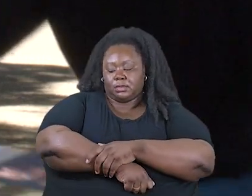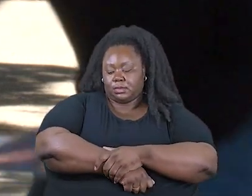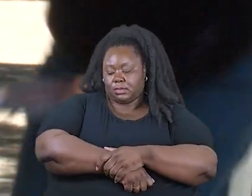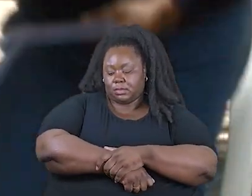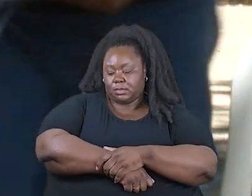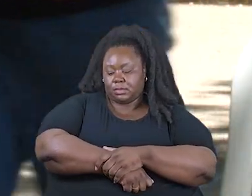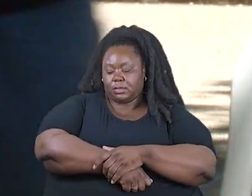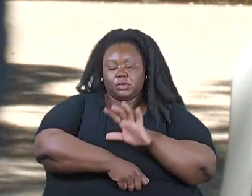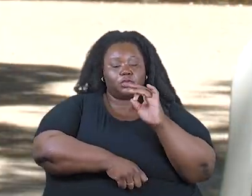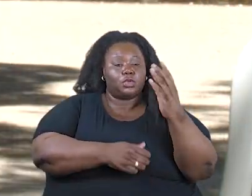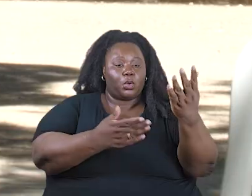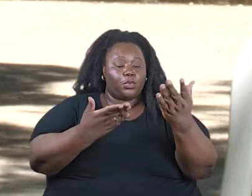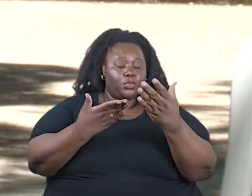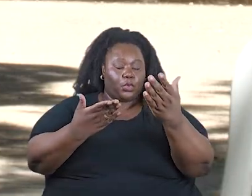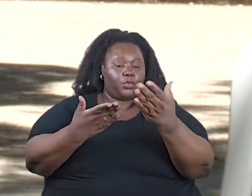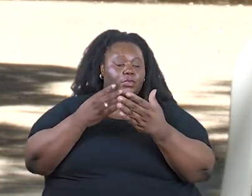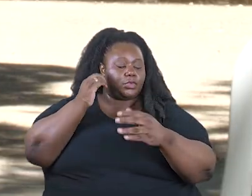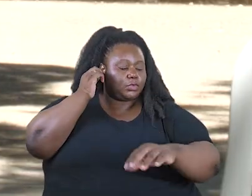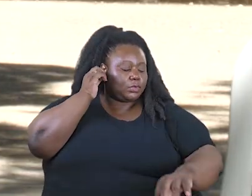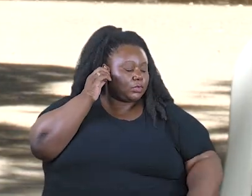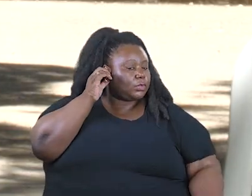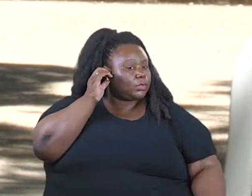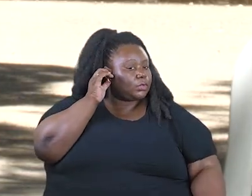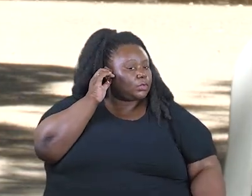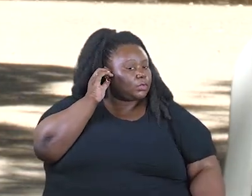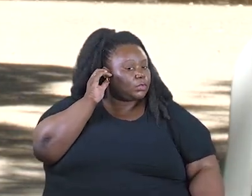Só os convites de exposição.